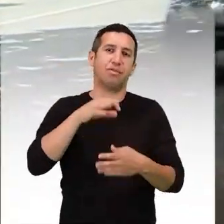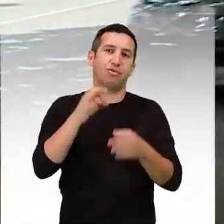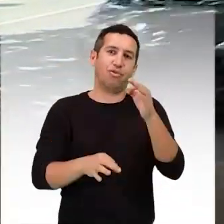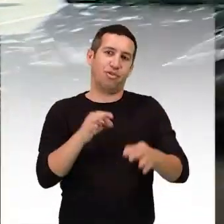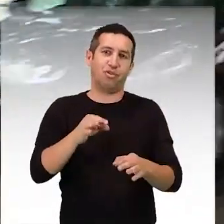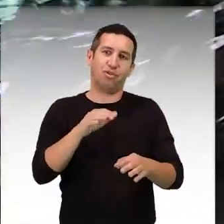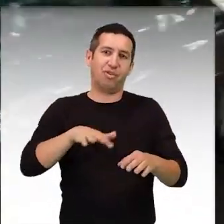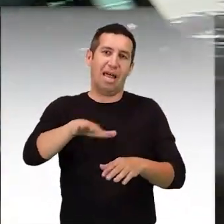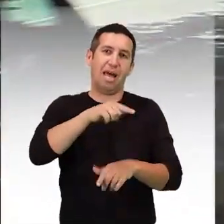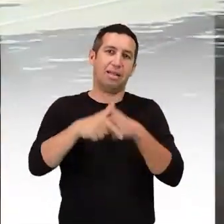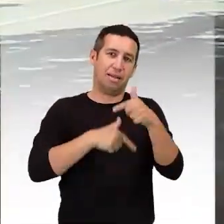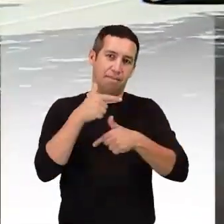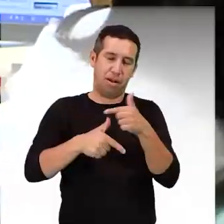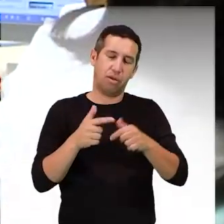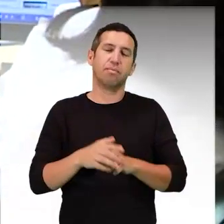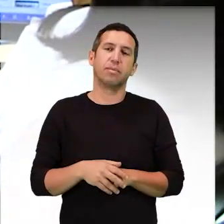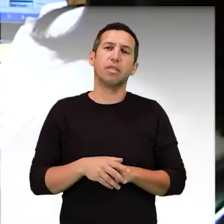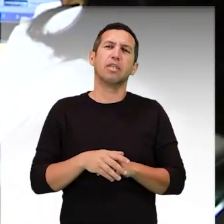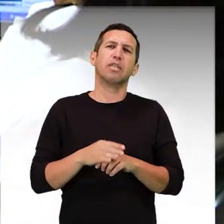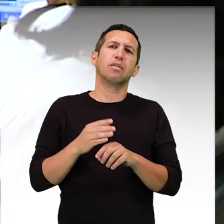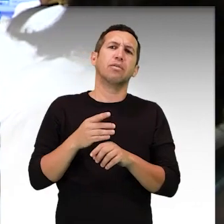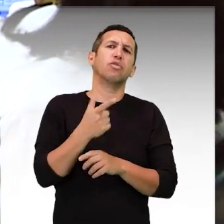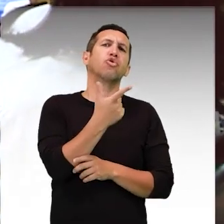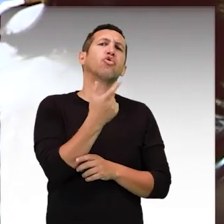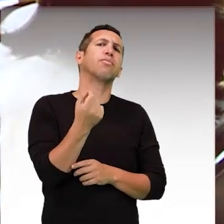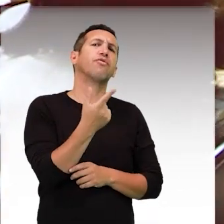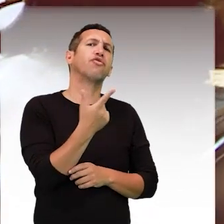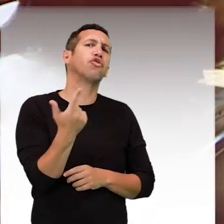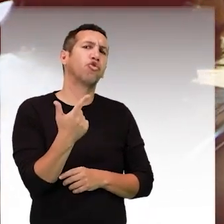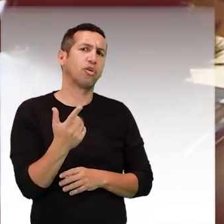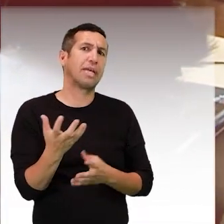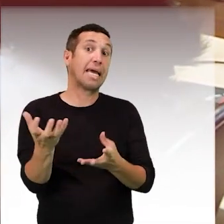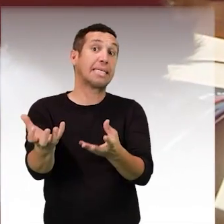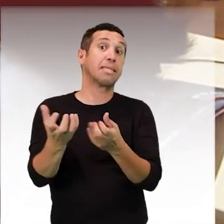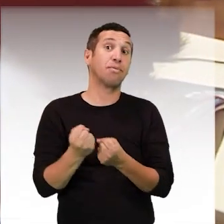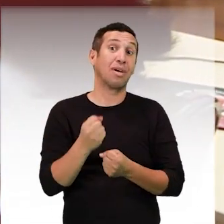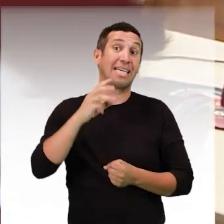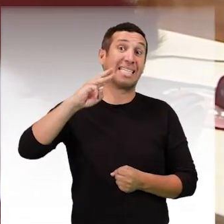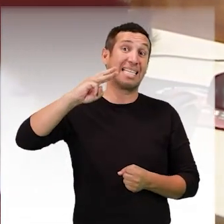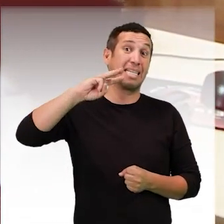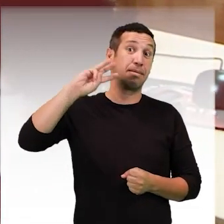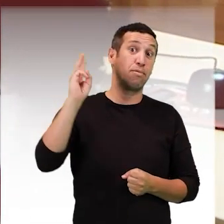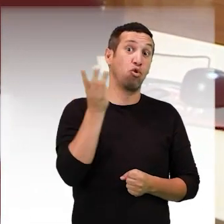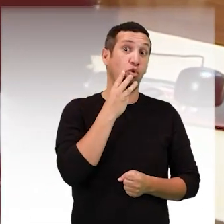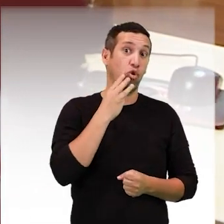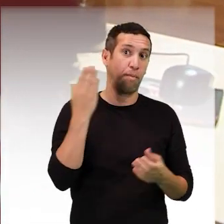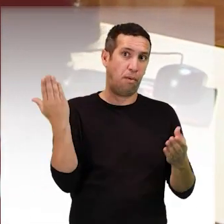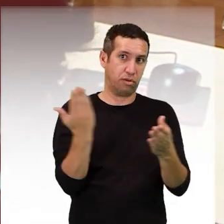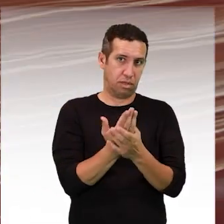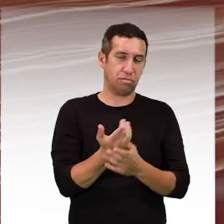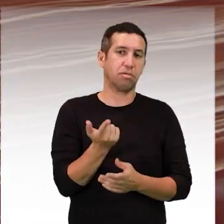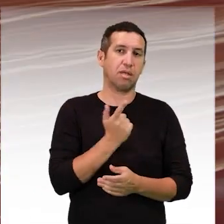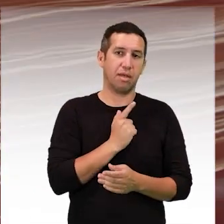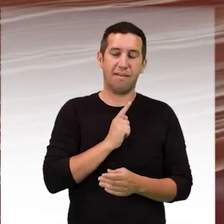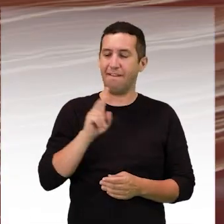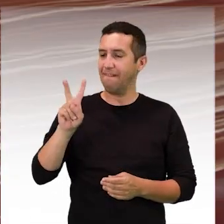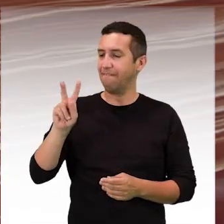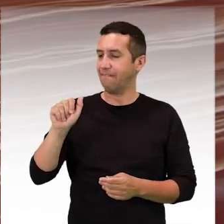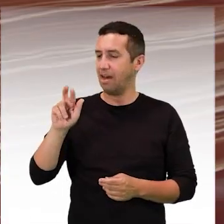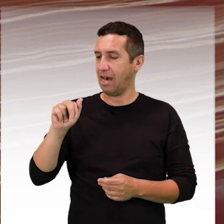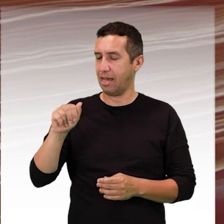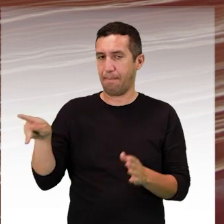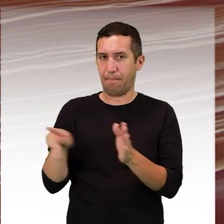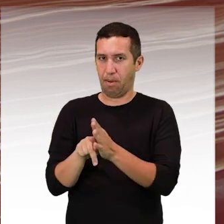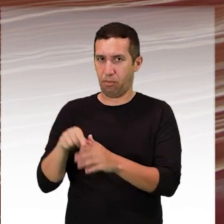dados divulgados pelo Relatório Geral da Justiça do Trabalho, ao longo de 2022 foram recebidos mais de 3 milhões de